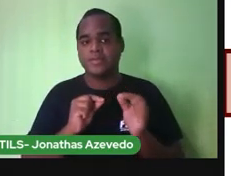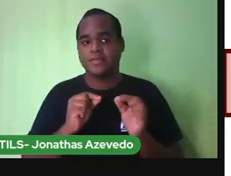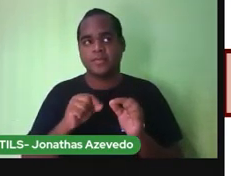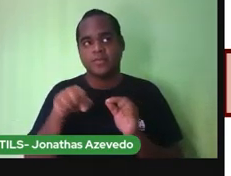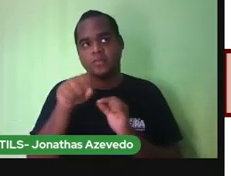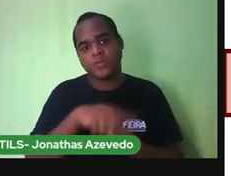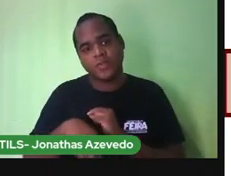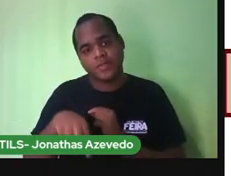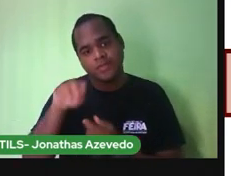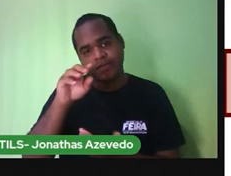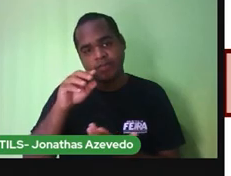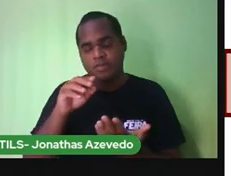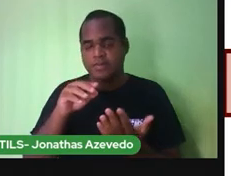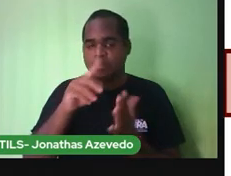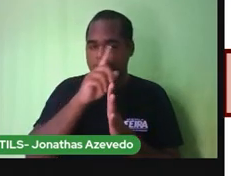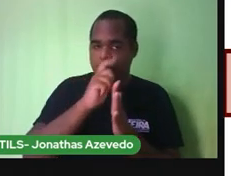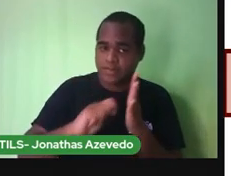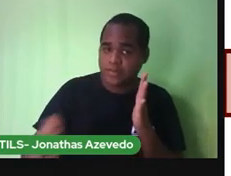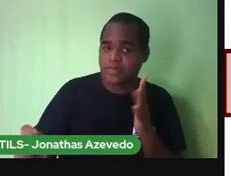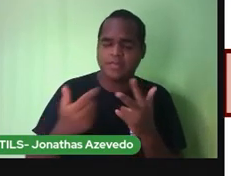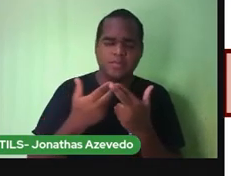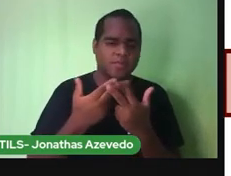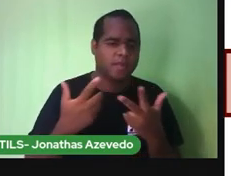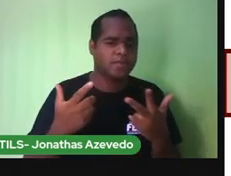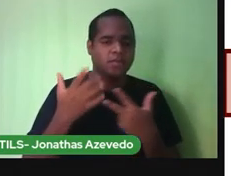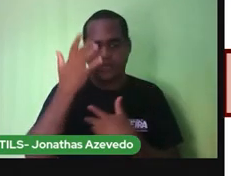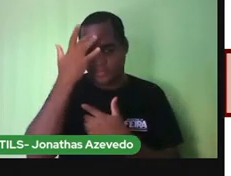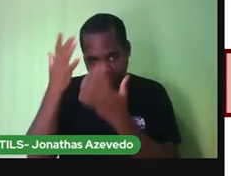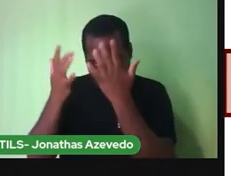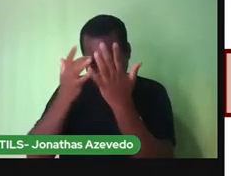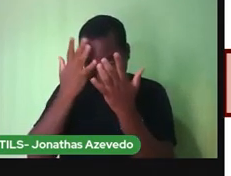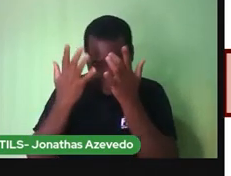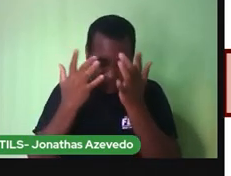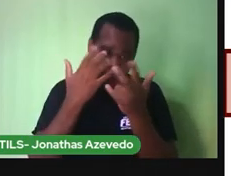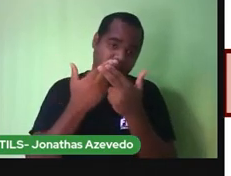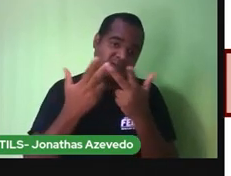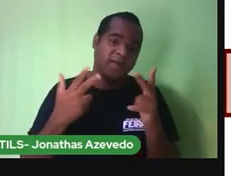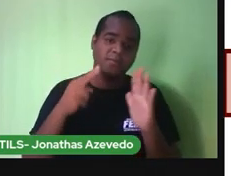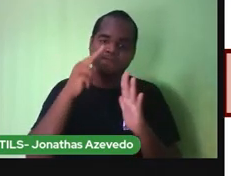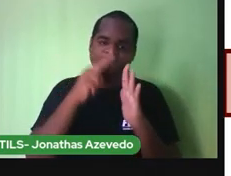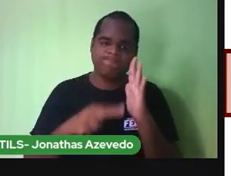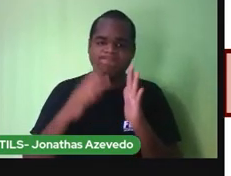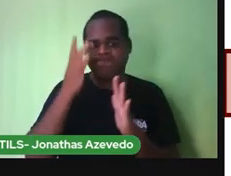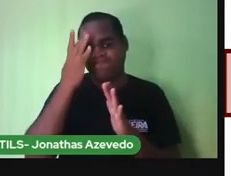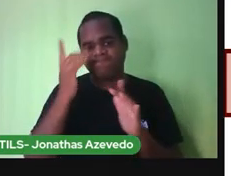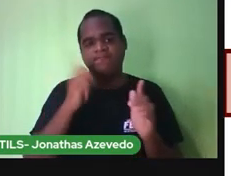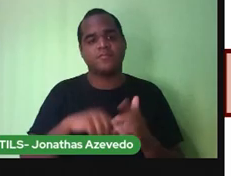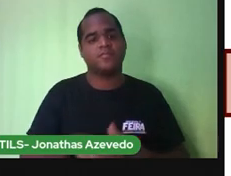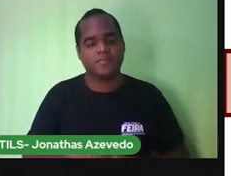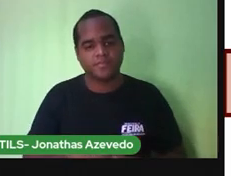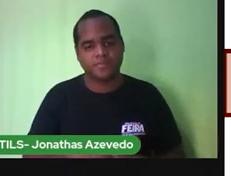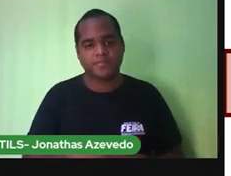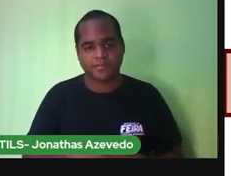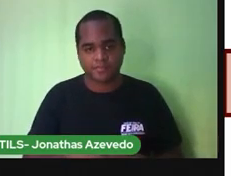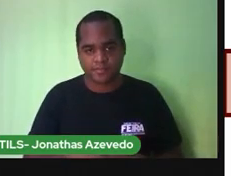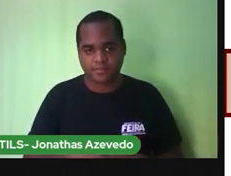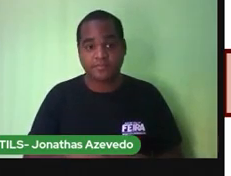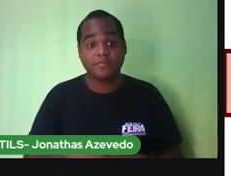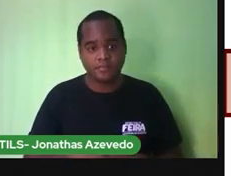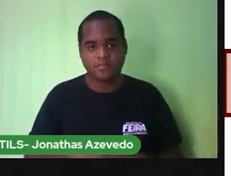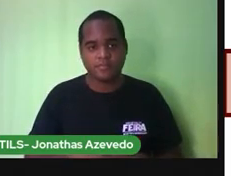está escrito e facilita bastante Quando nós formos ler a próxima frase o grúfalo